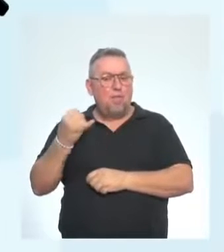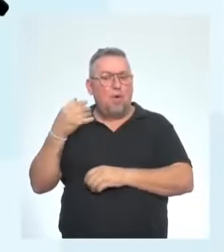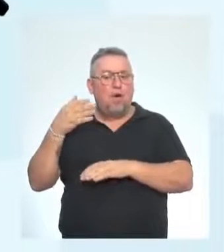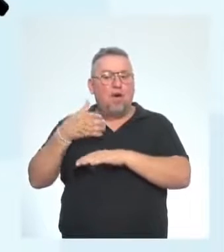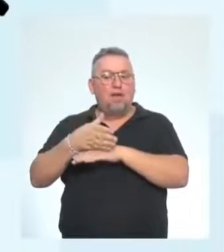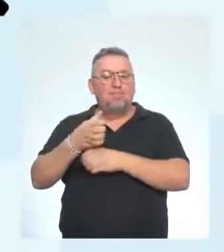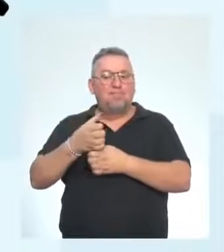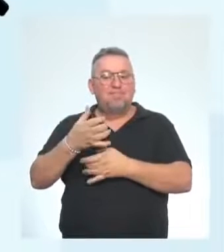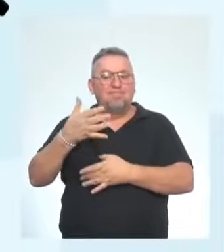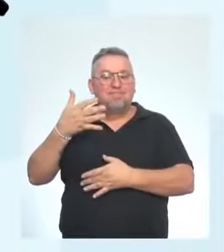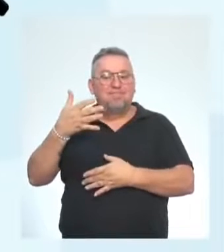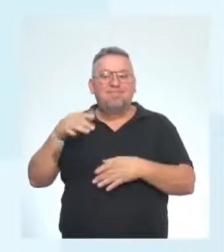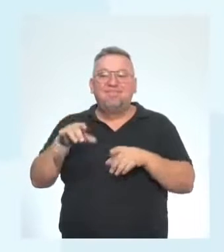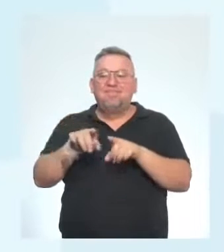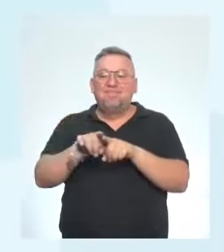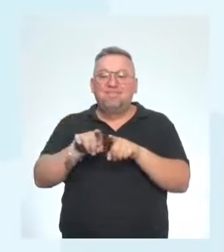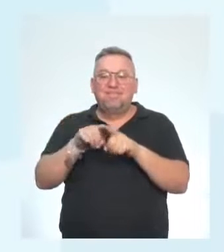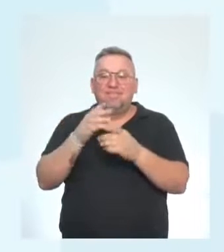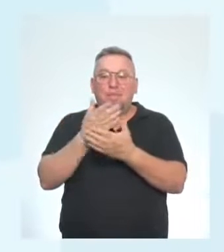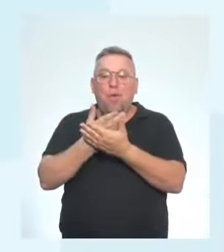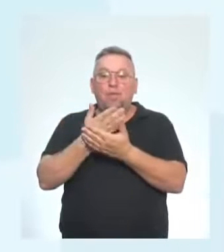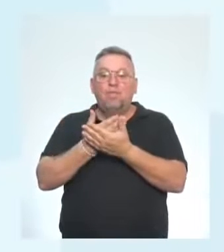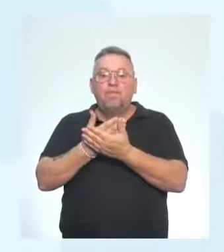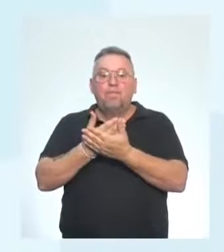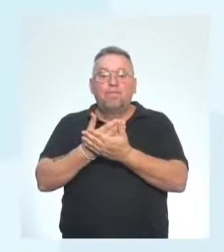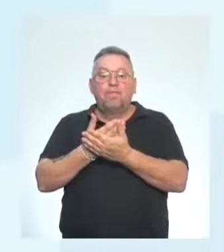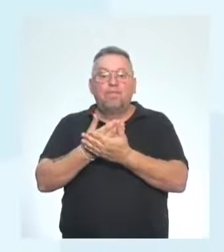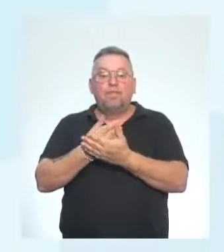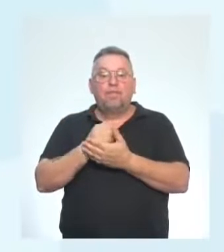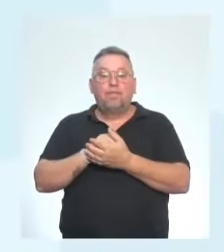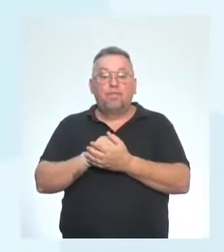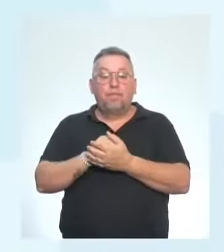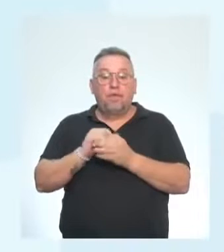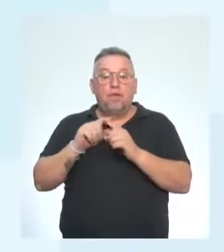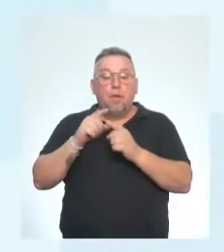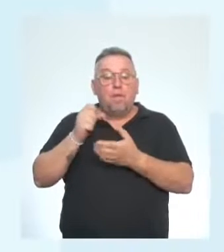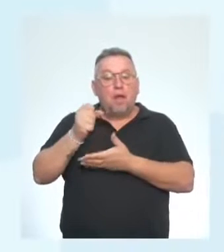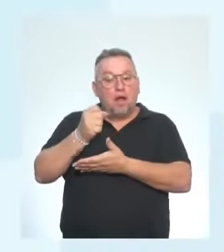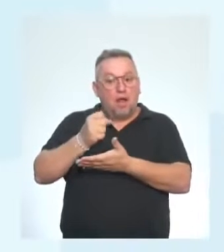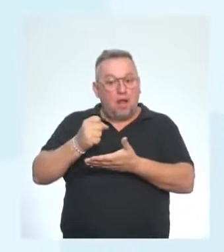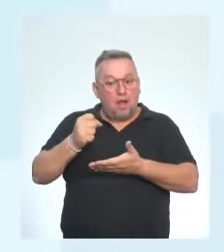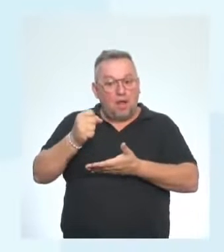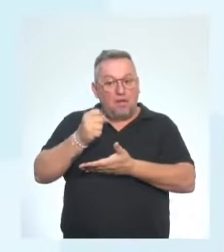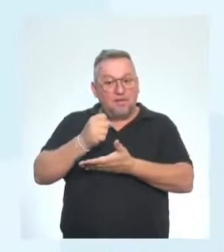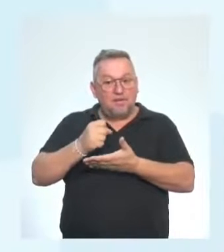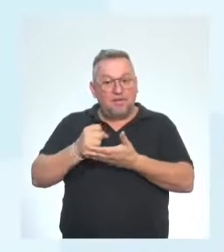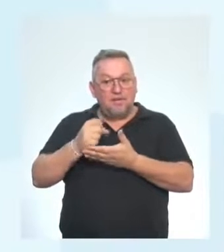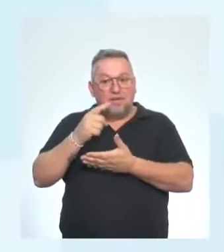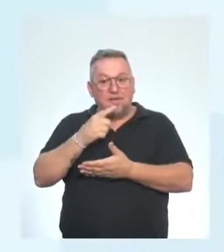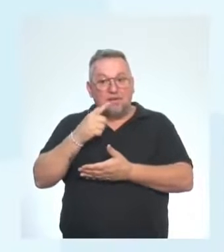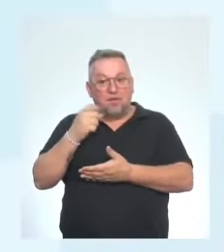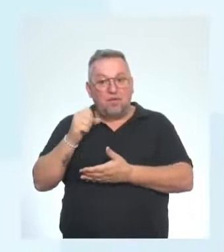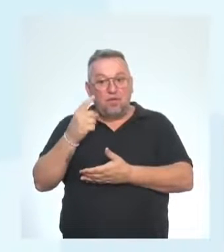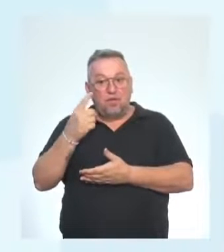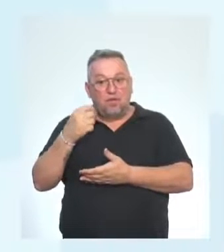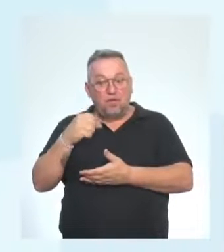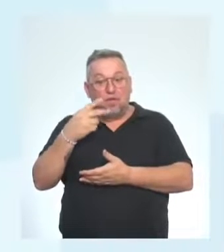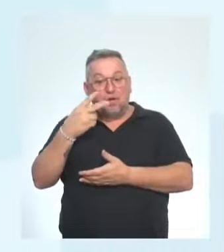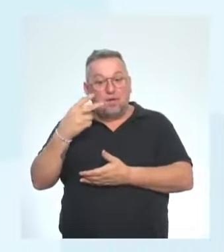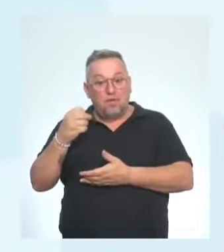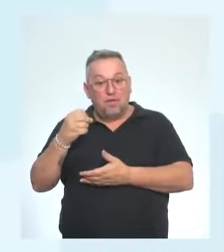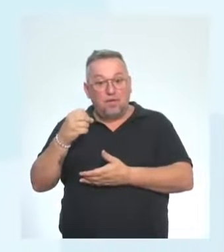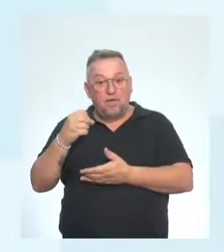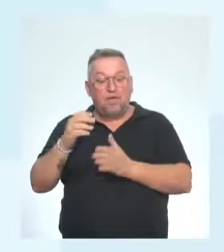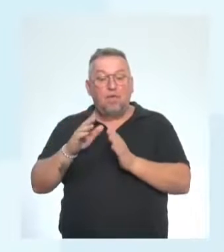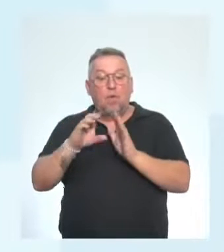tá bom? E aí, ó, esta aula ela foi feita inspirada, né, nas páginas 118, 119 e 120 aí do